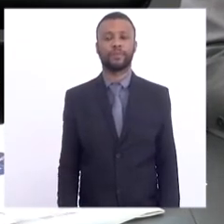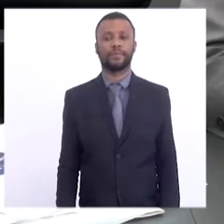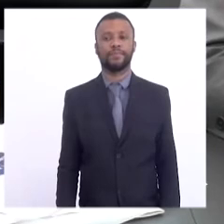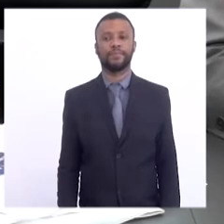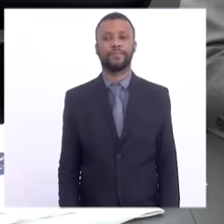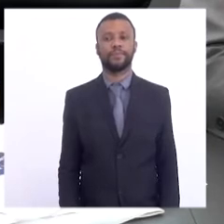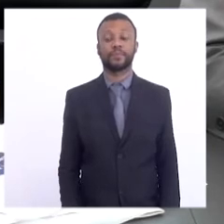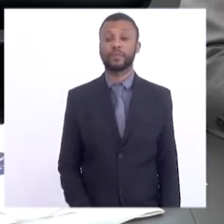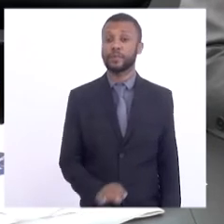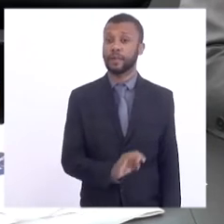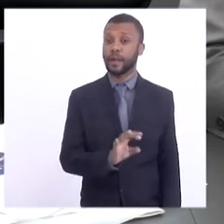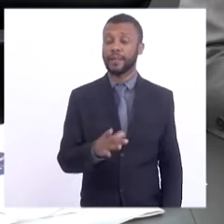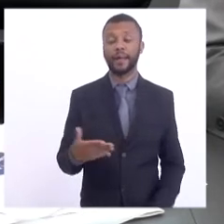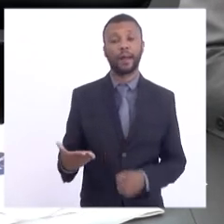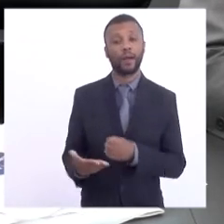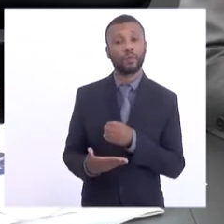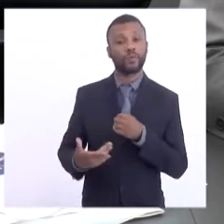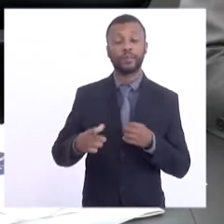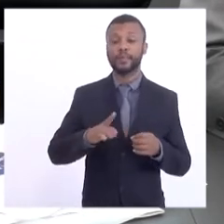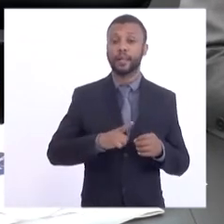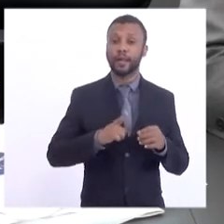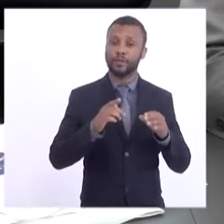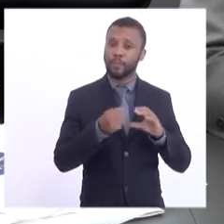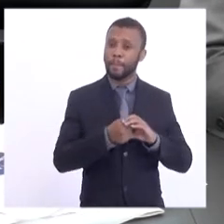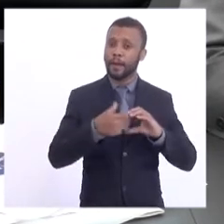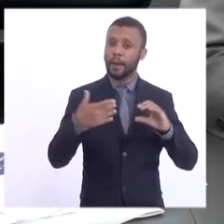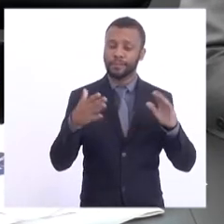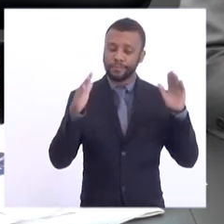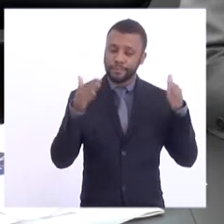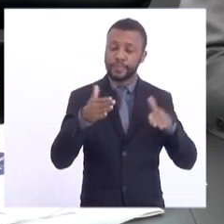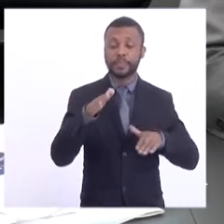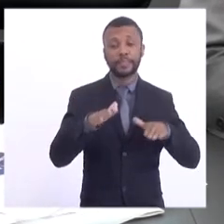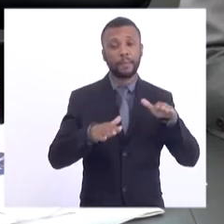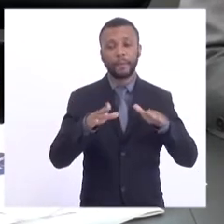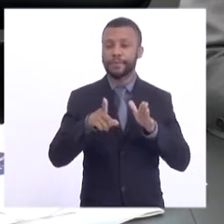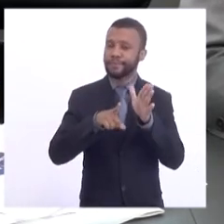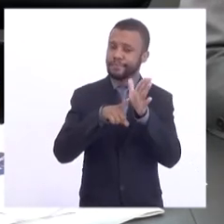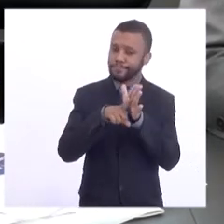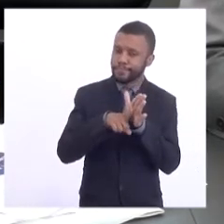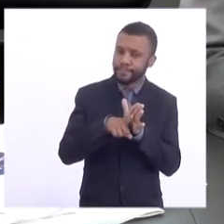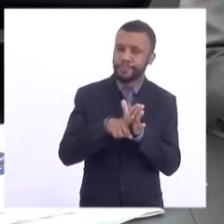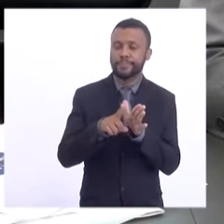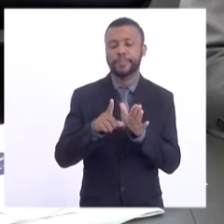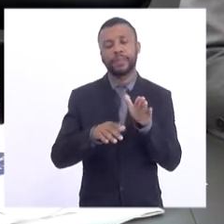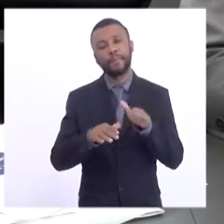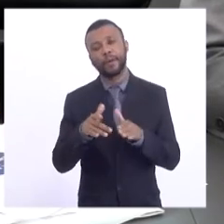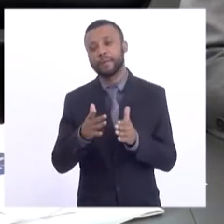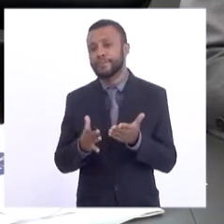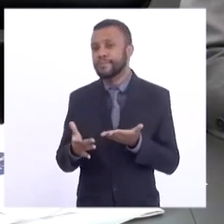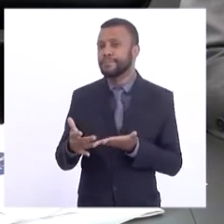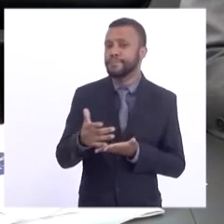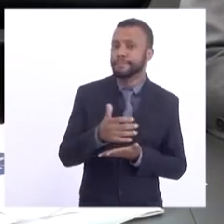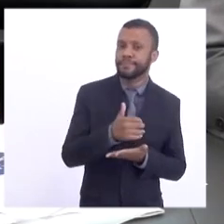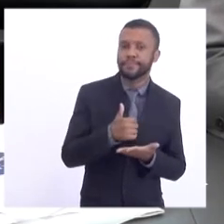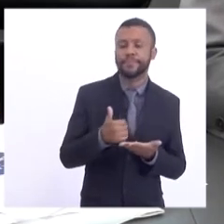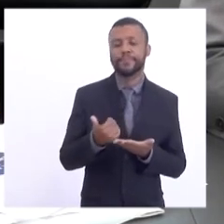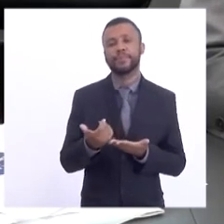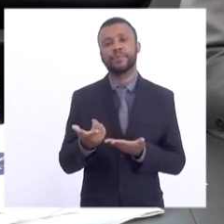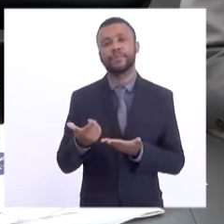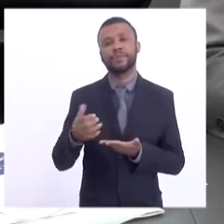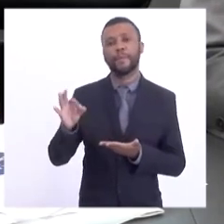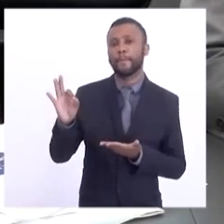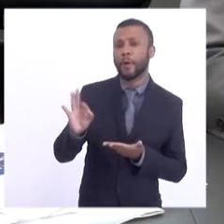cada fundo desse tem uma peculiaridade Depende de apurar super a gente Depende de entrar receita no caso do é de royalties